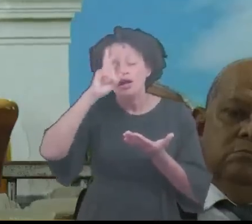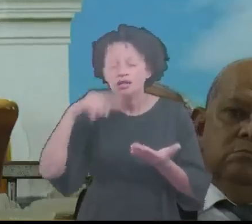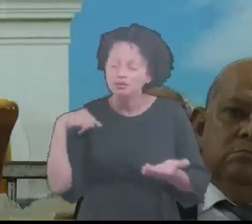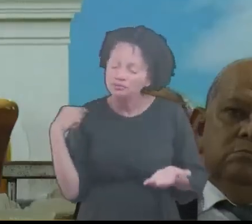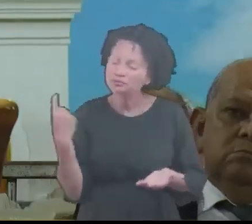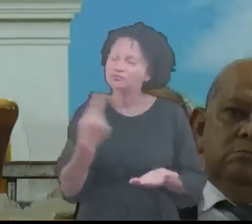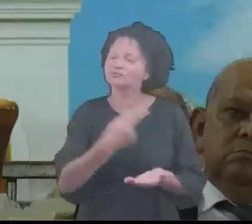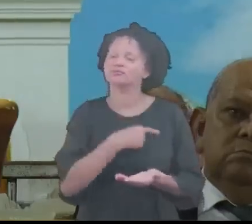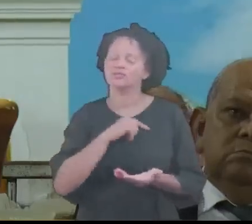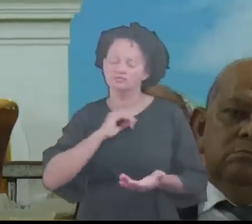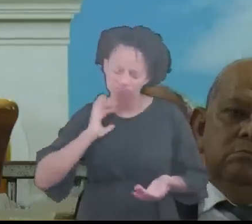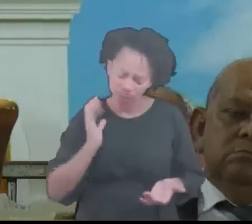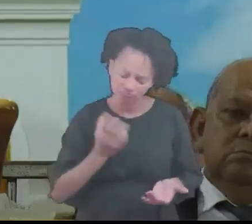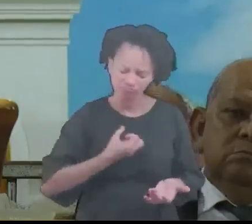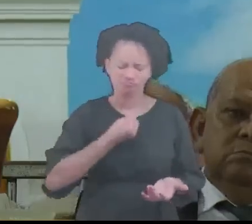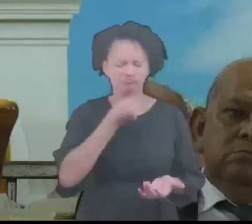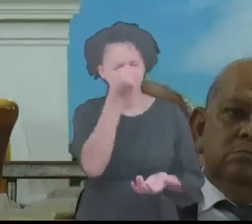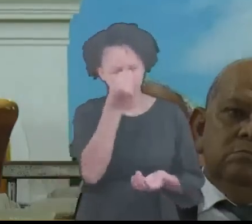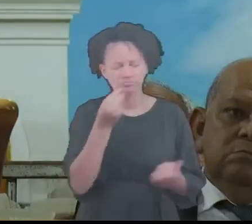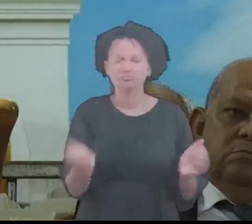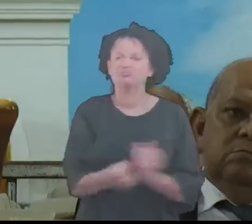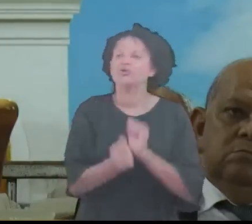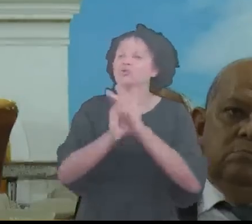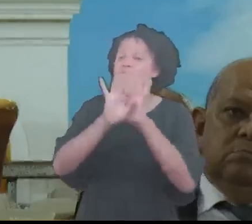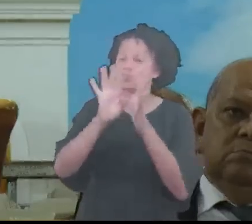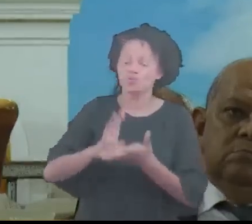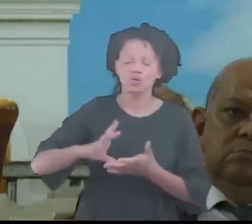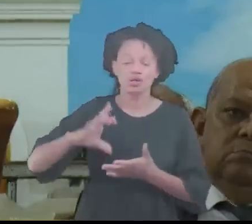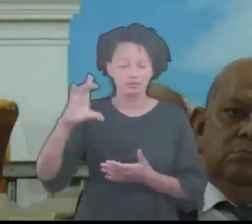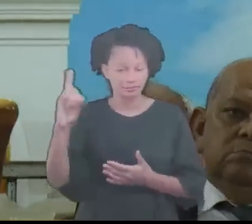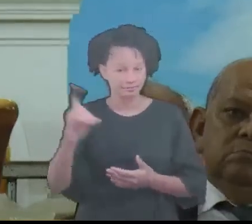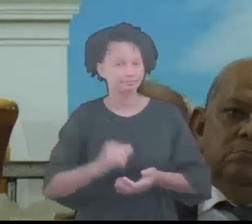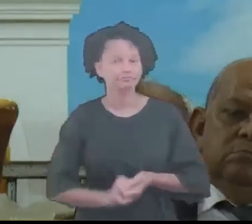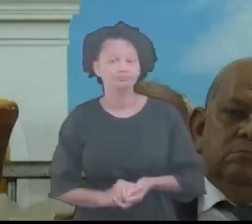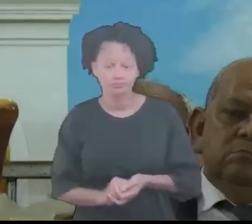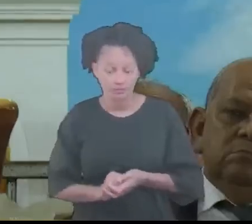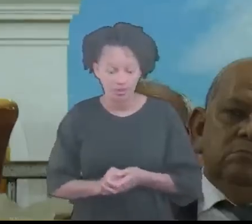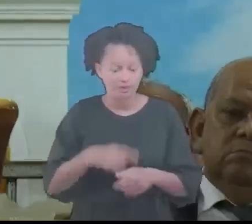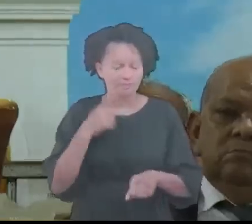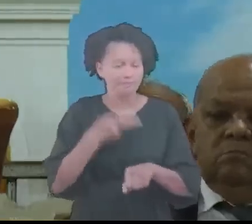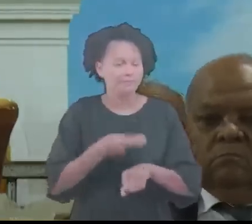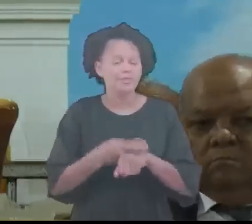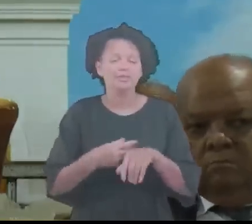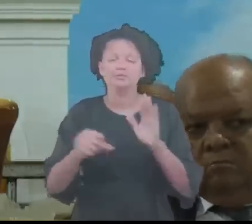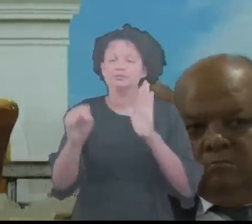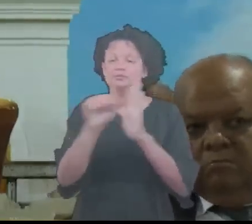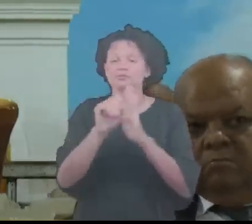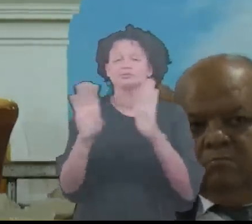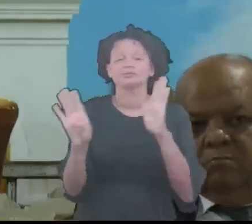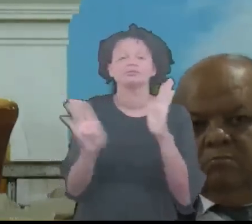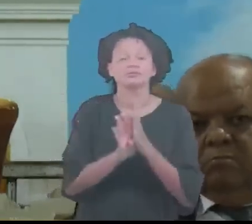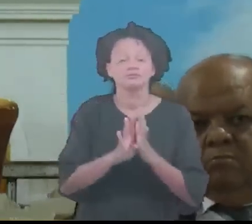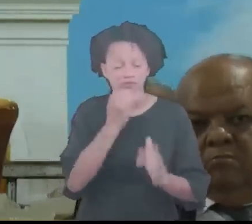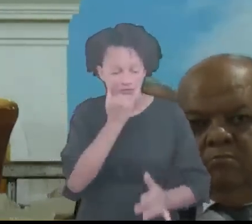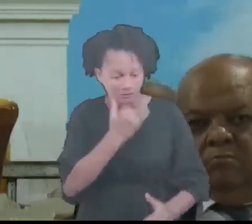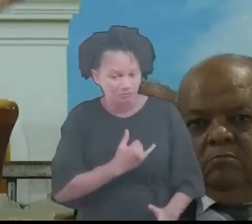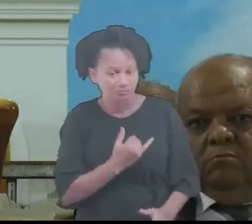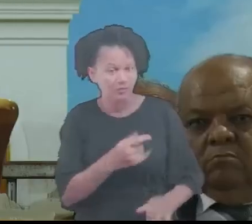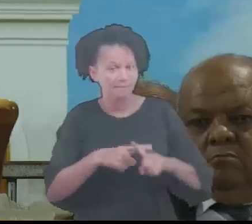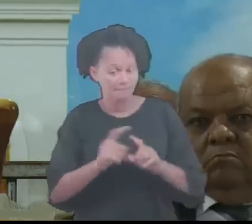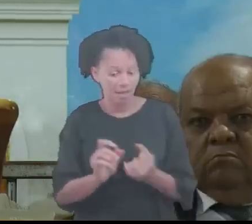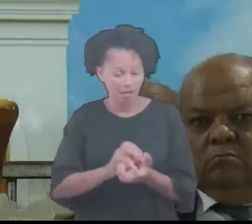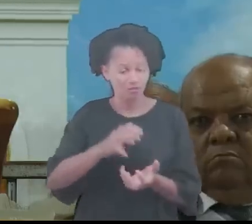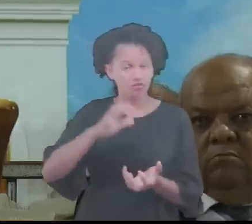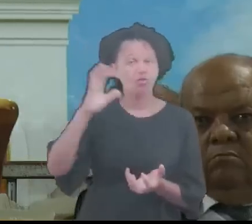nossa redenção. Glória a Deus. A prata é símbolo da redenção. Mas a joia é de